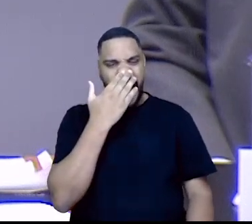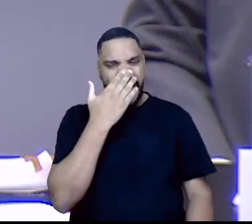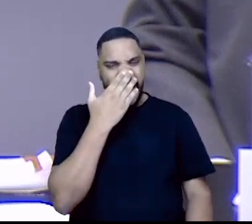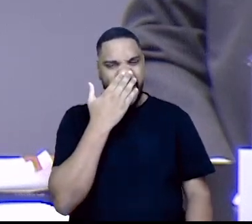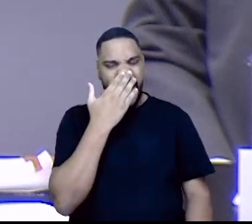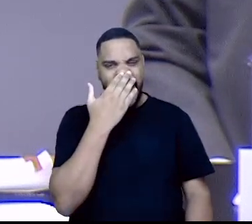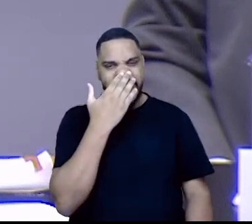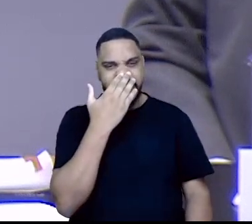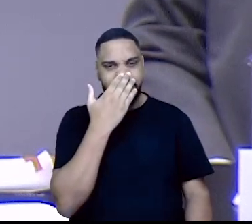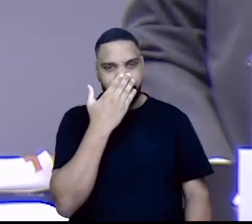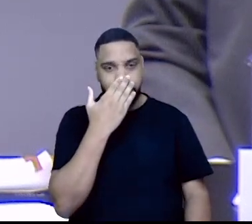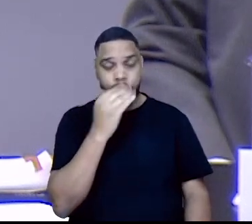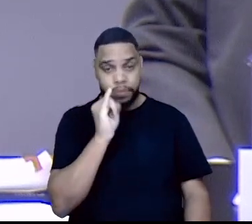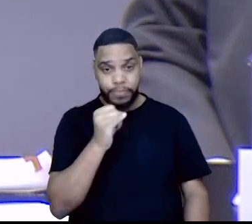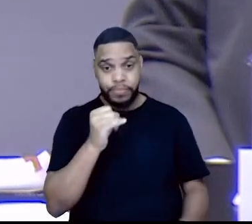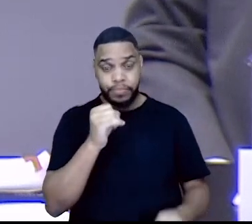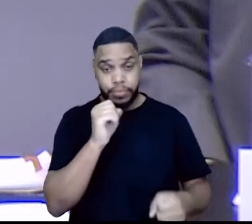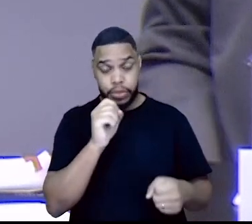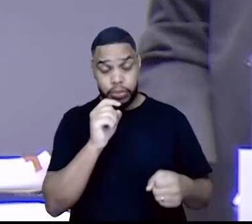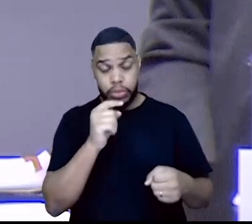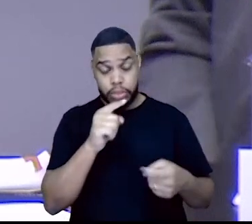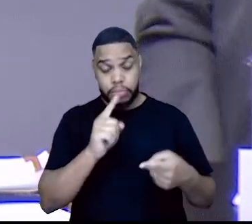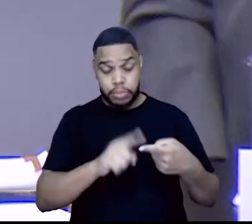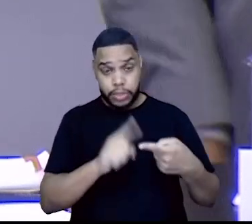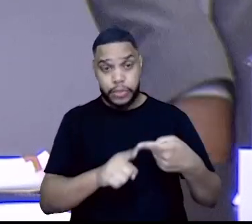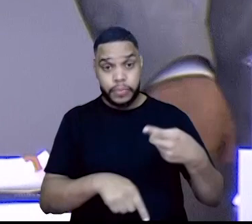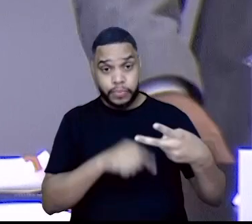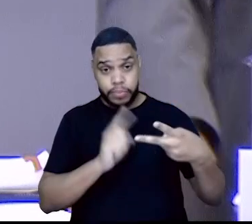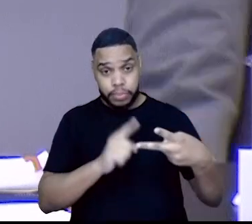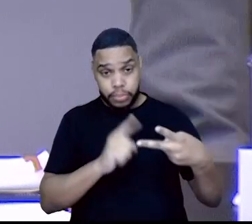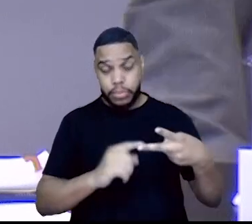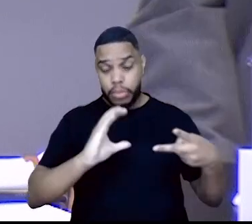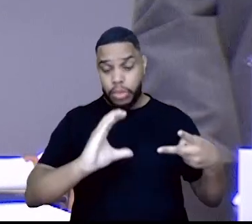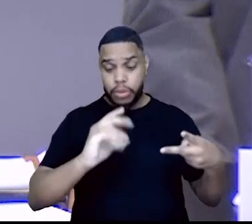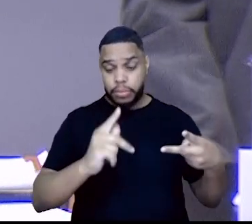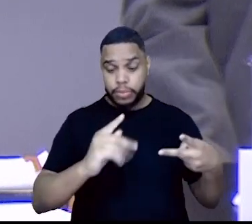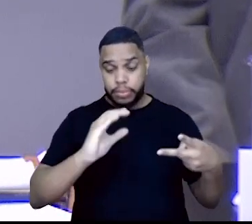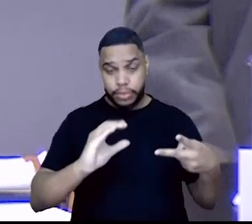tomou. Em segundo lugar, o Código de Processo Civil de